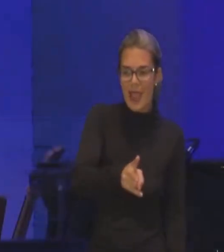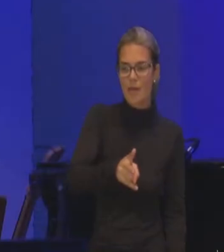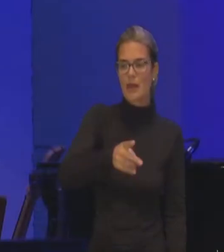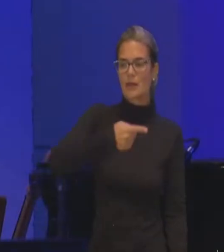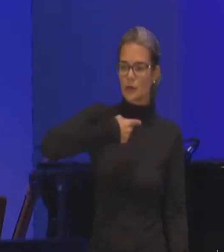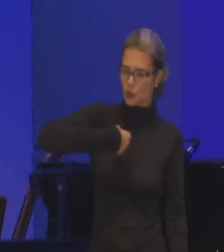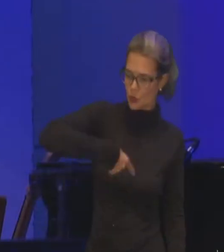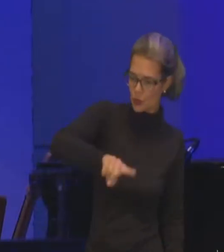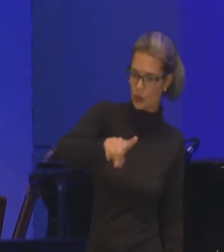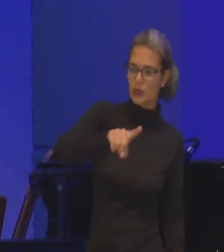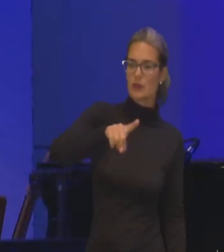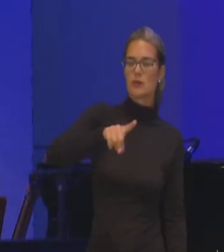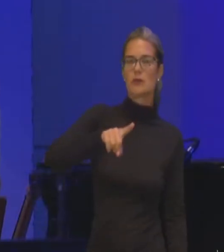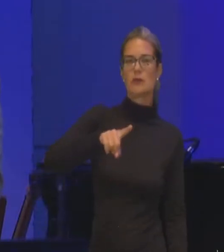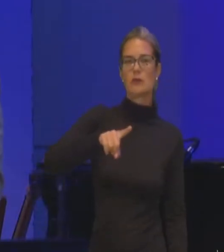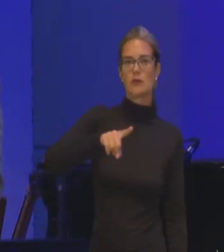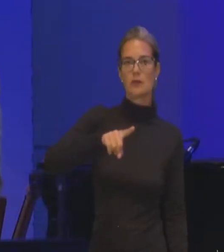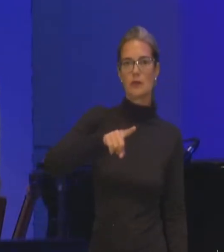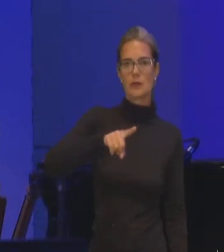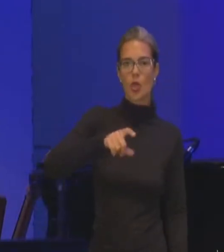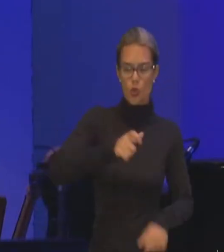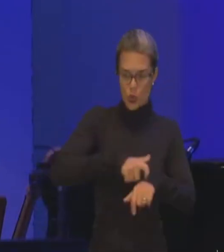indo, façam